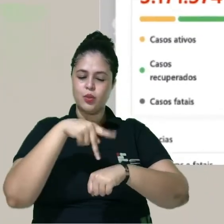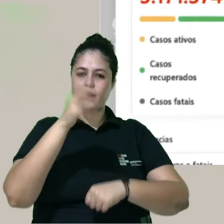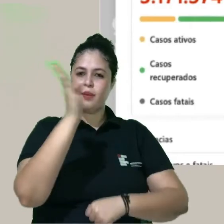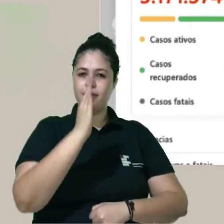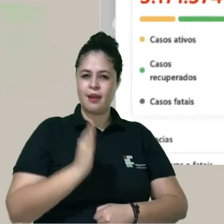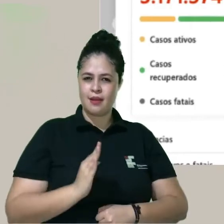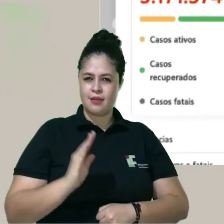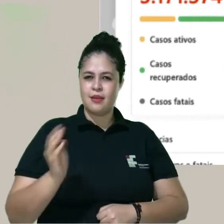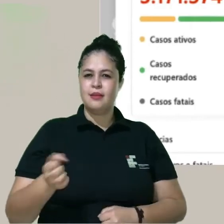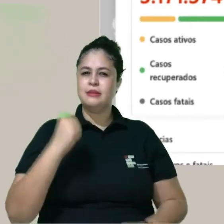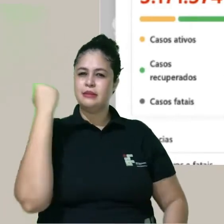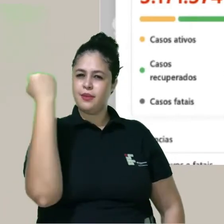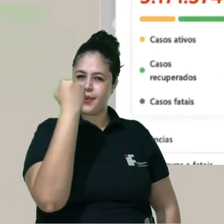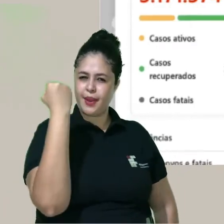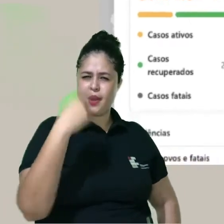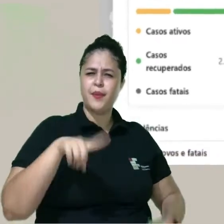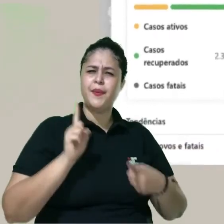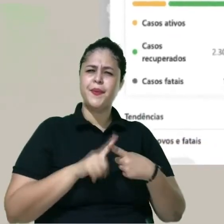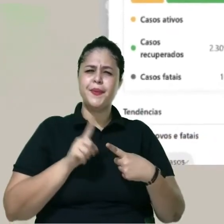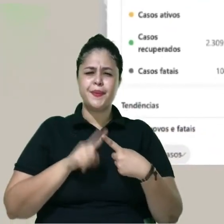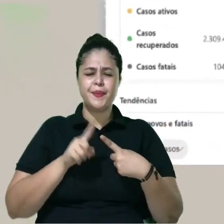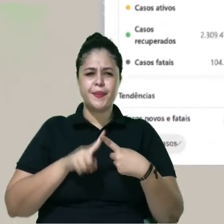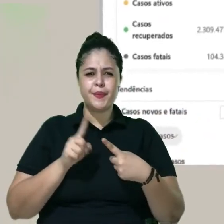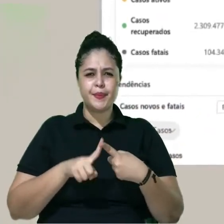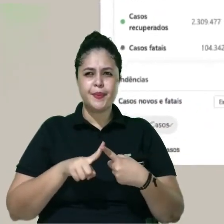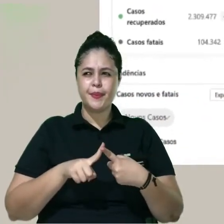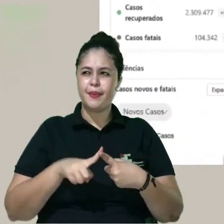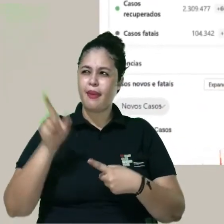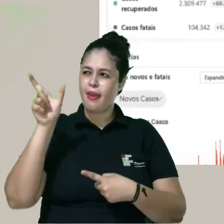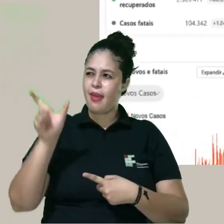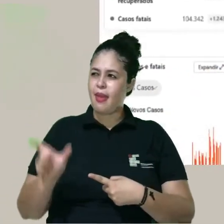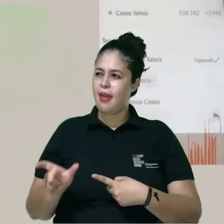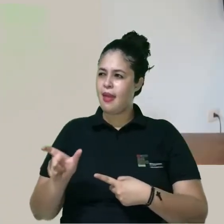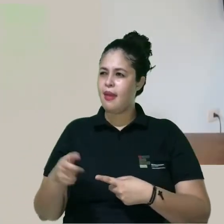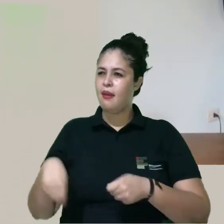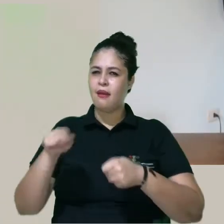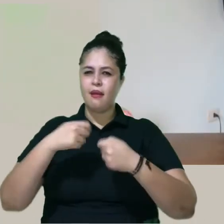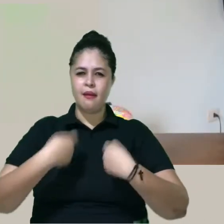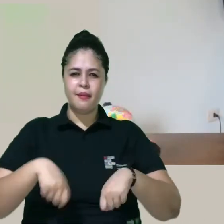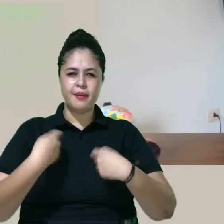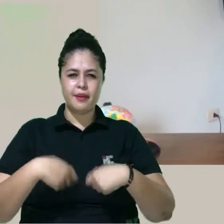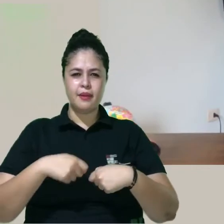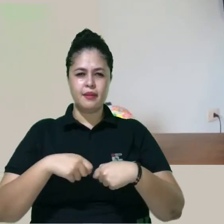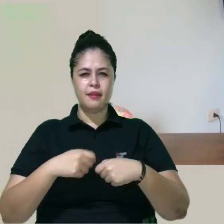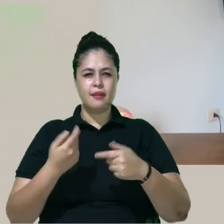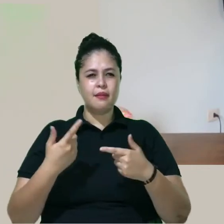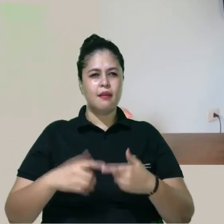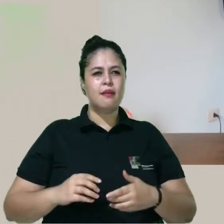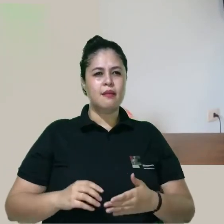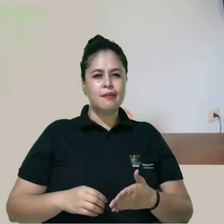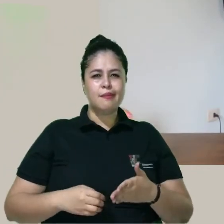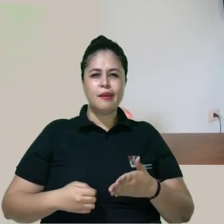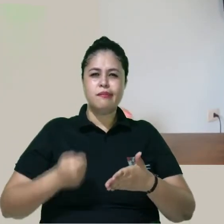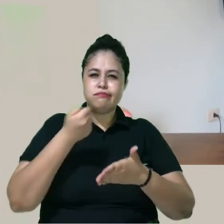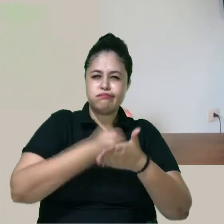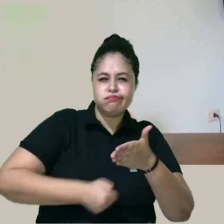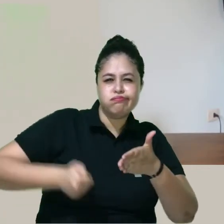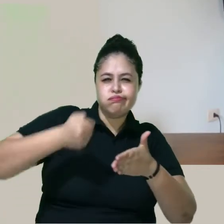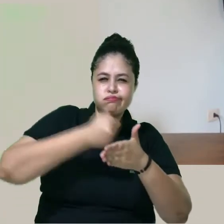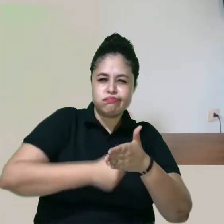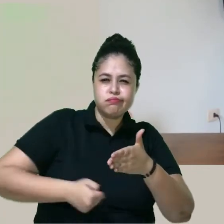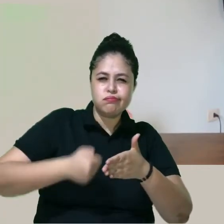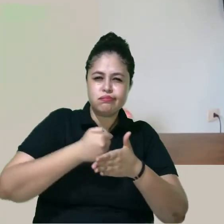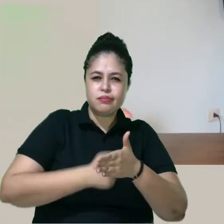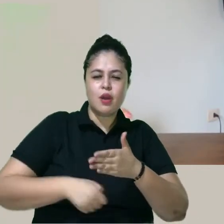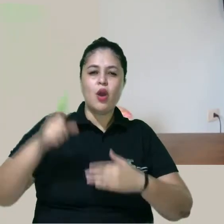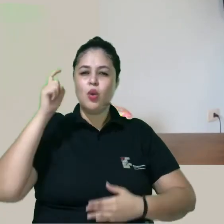pandemia tem sido muito grave, pois ela impõe uma dificuldade